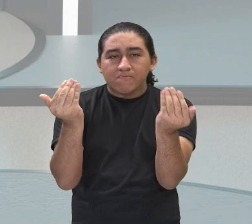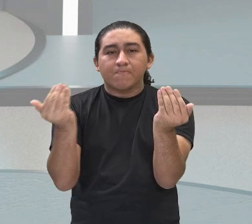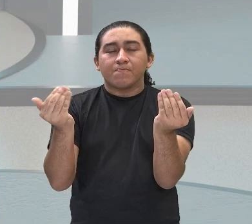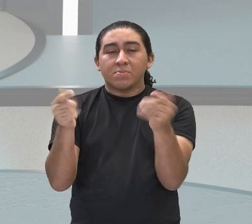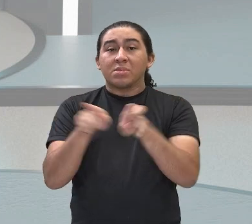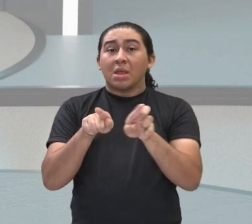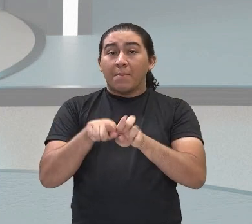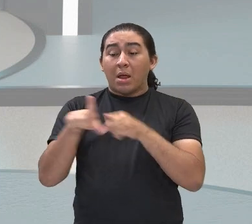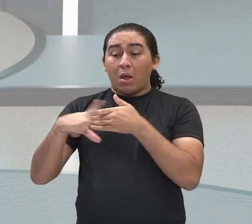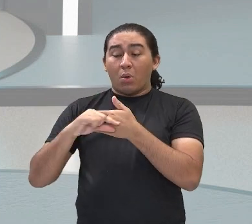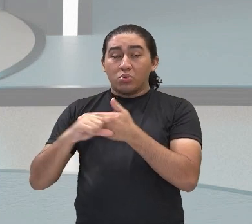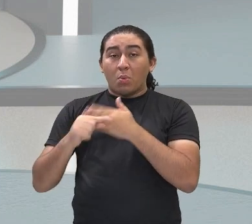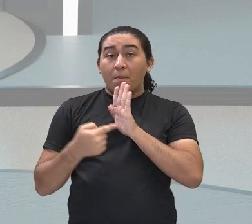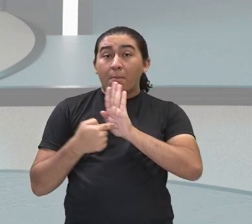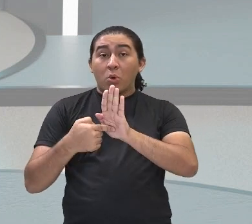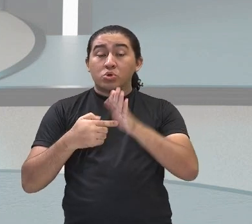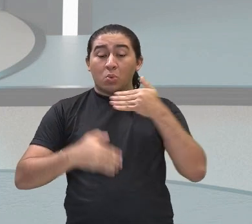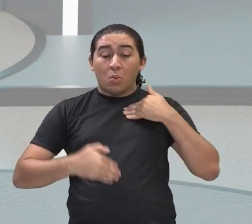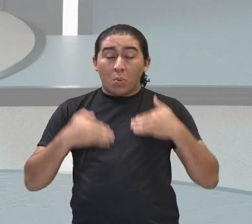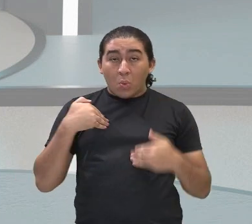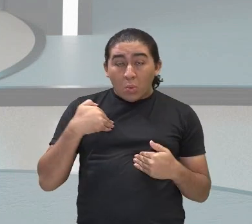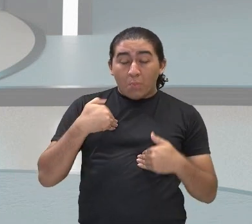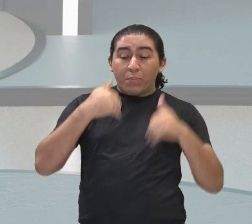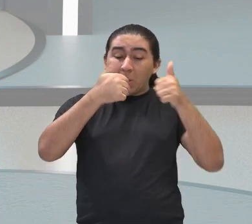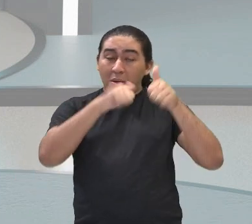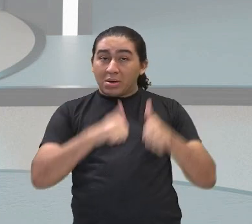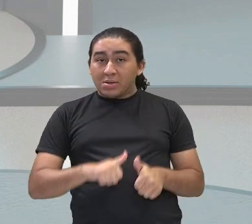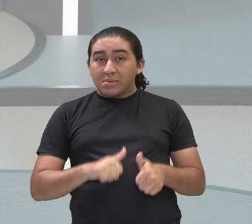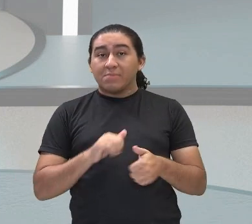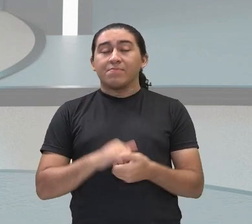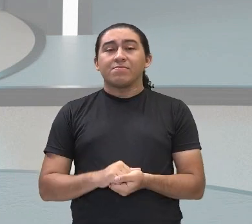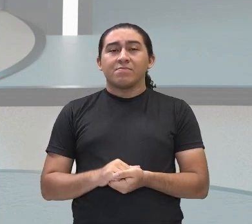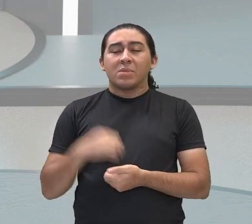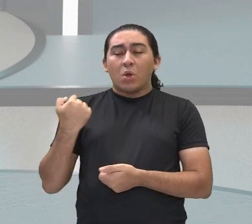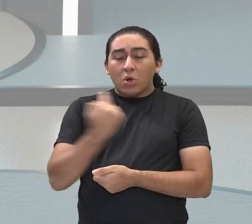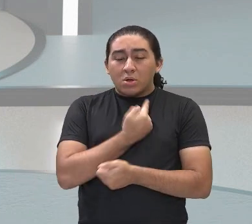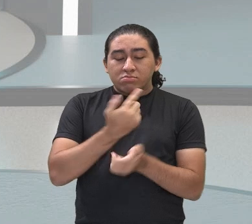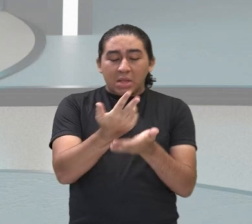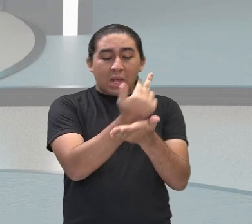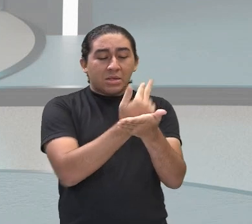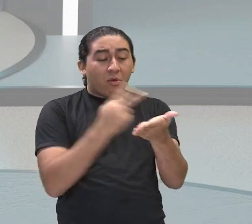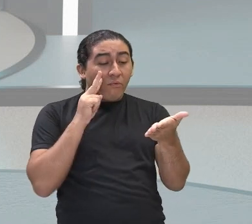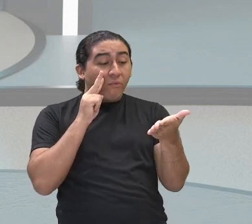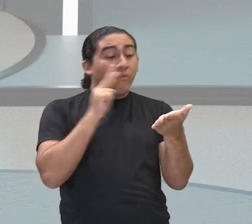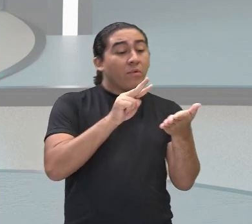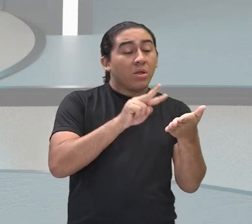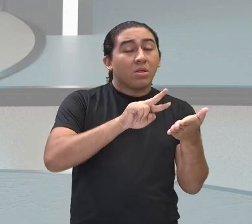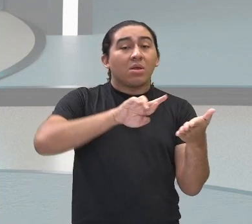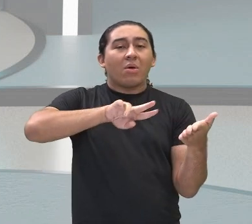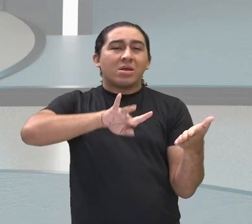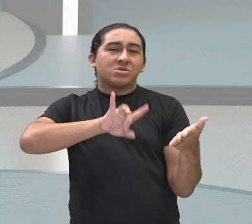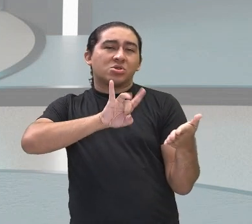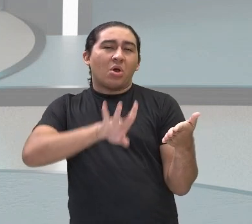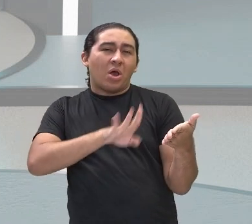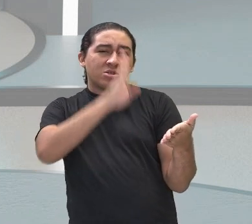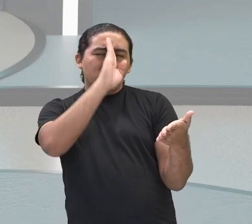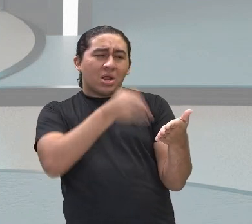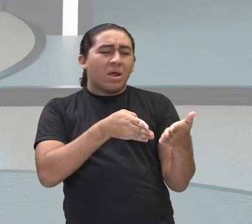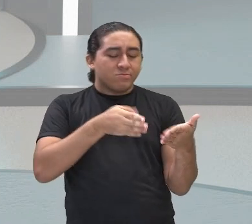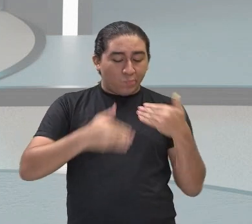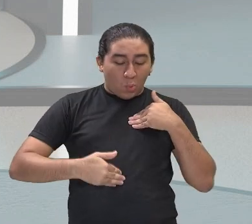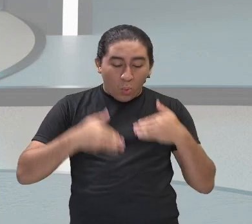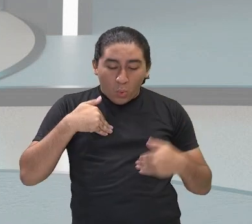a compreensão do corpo. E quando a gente olha para isso, não é só o olhar da arte do